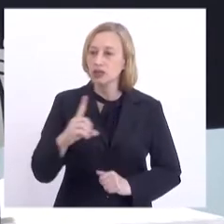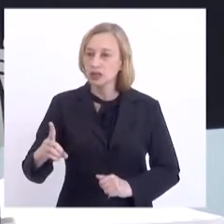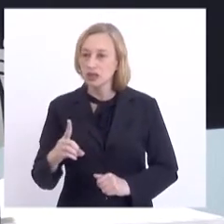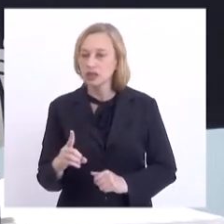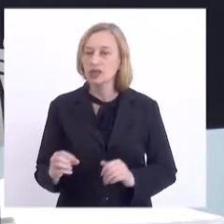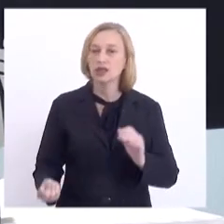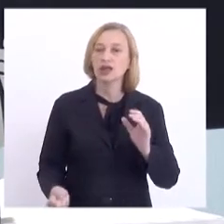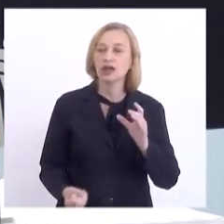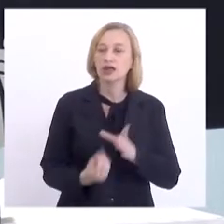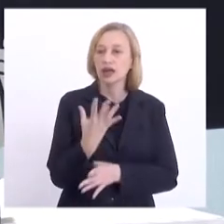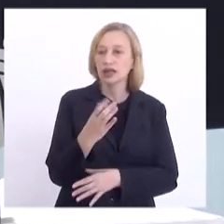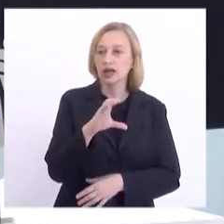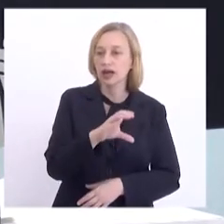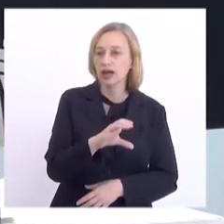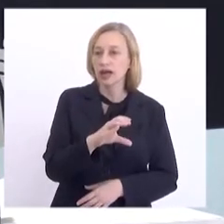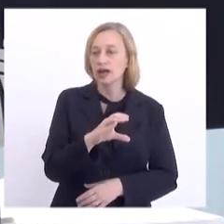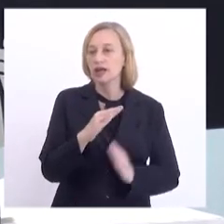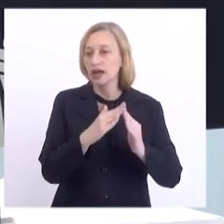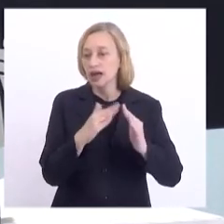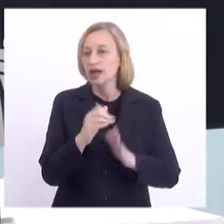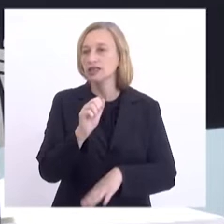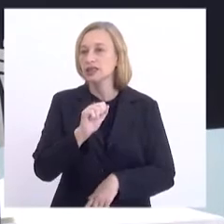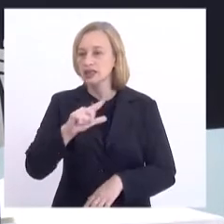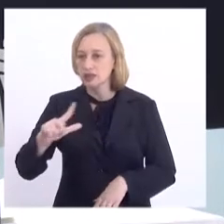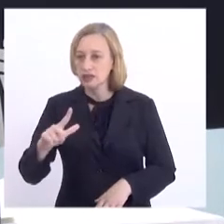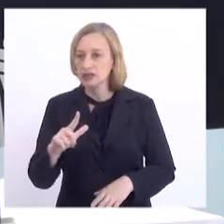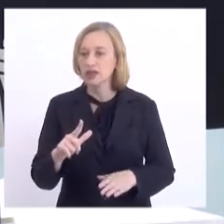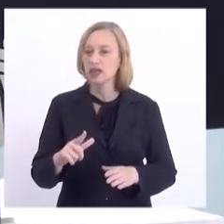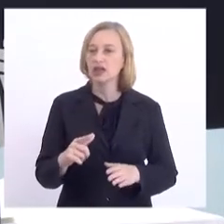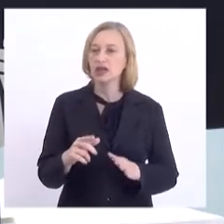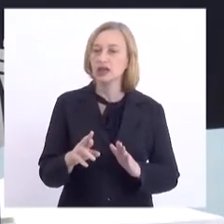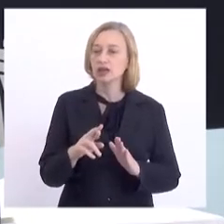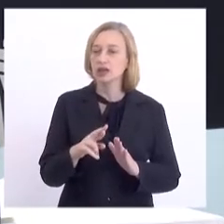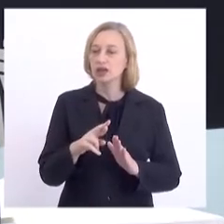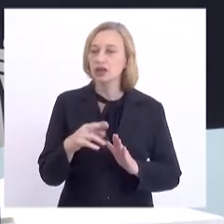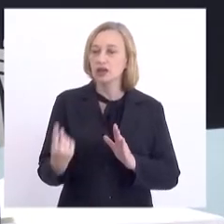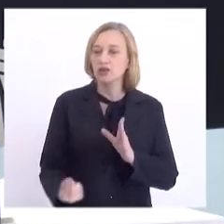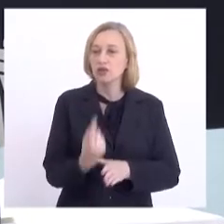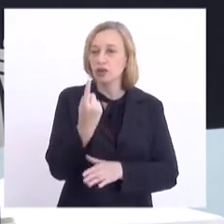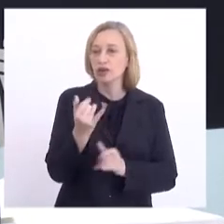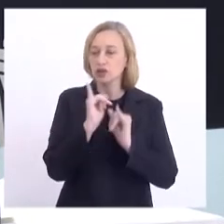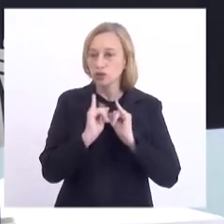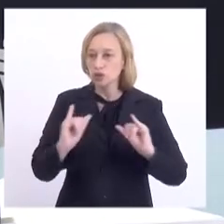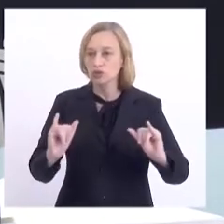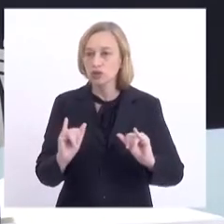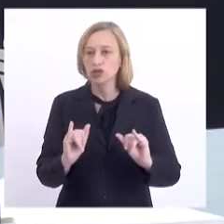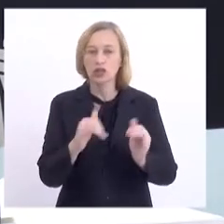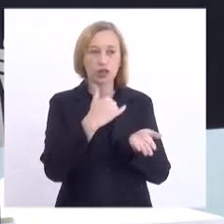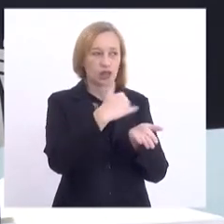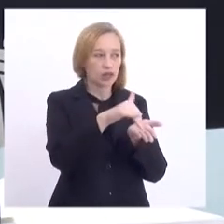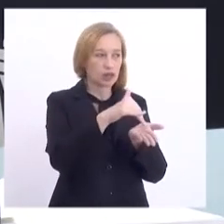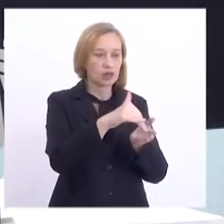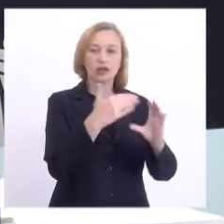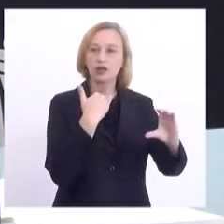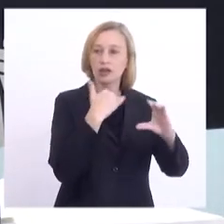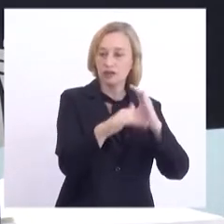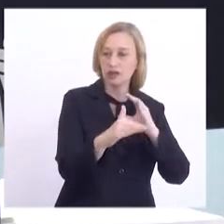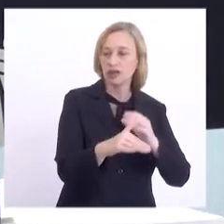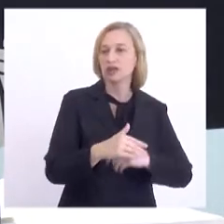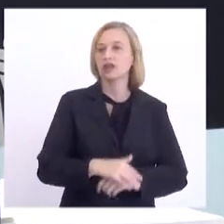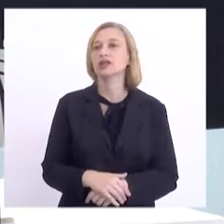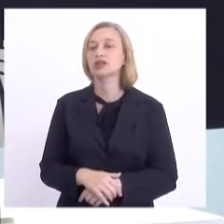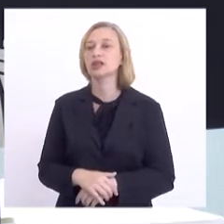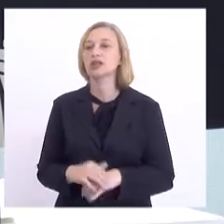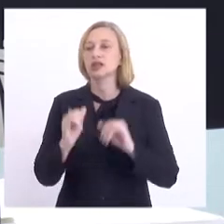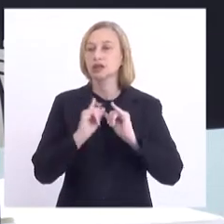criado na Casa Civil é justamente fazer essa padronização das informações enviadas pelas secretarias e publicizar isso no